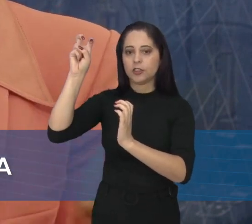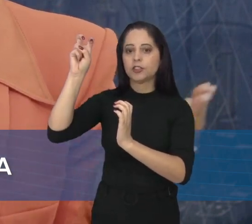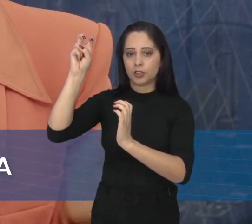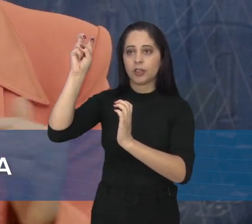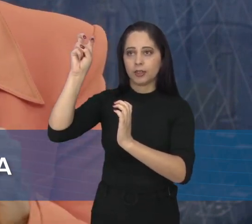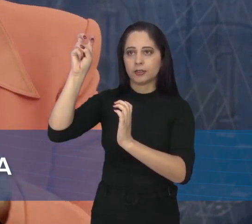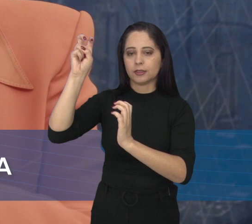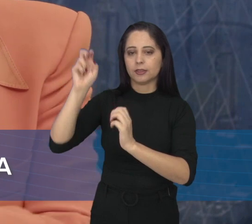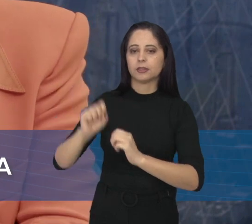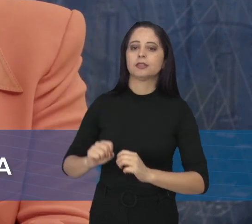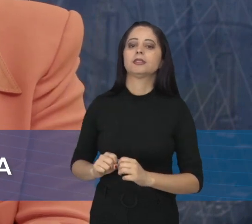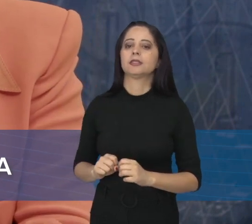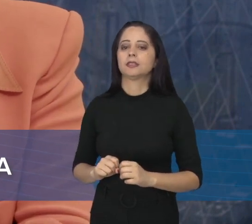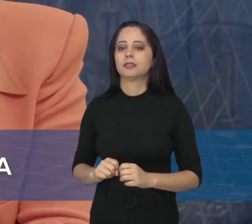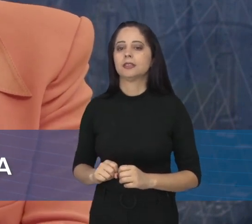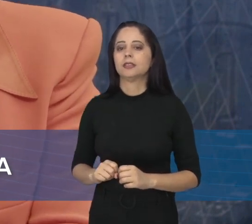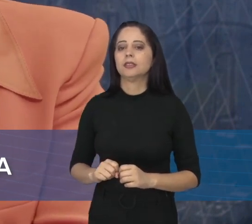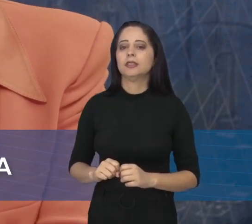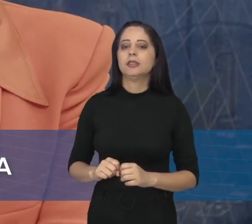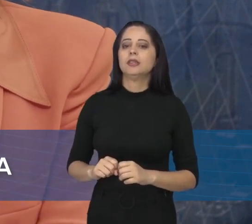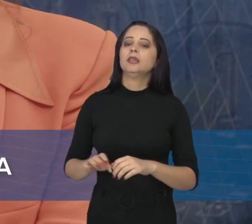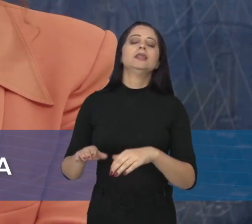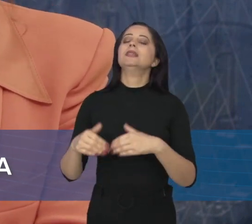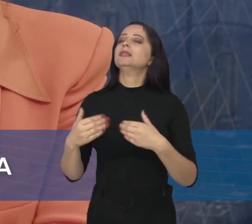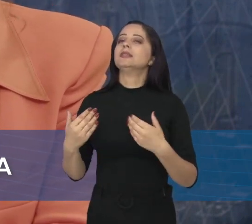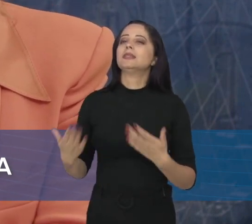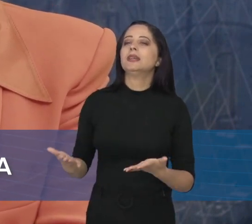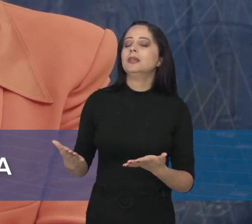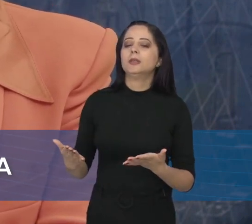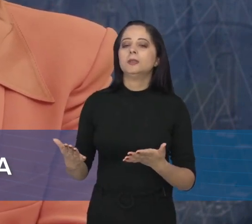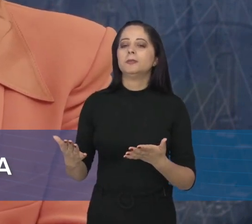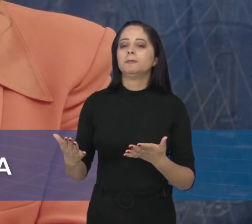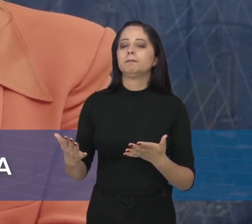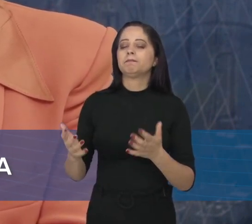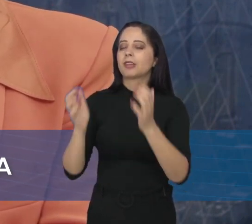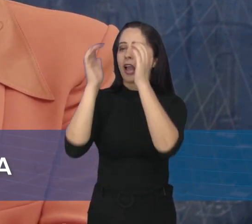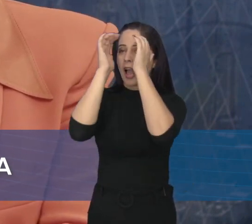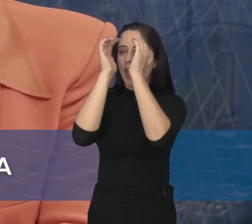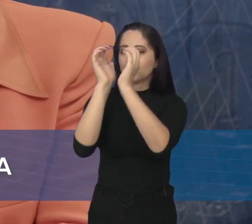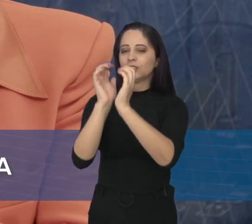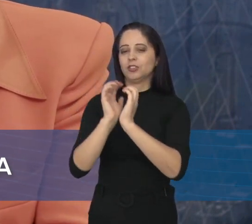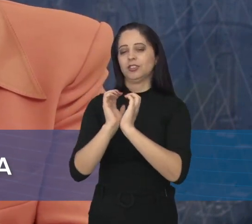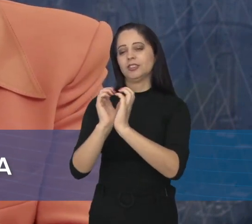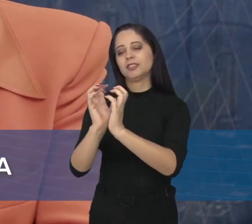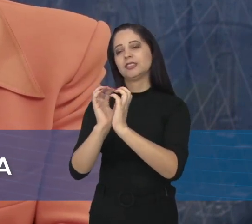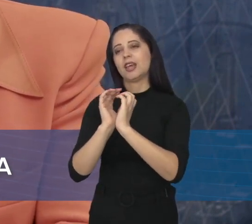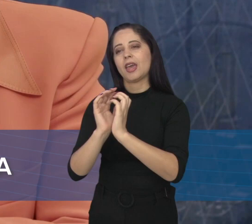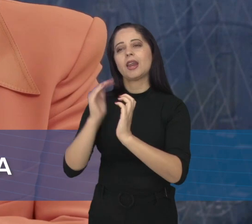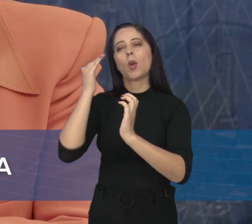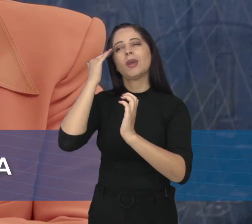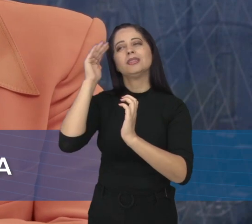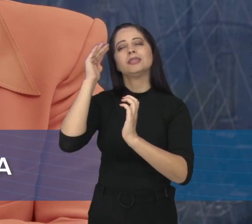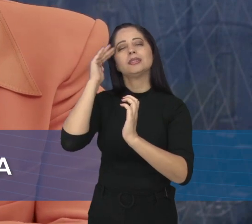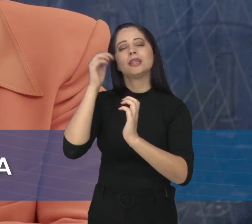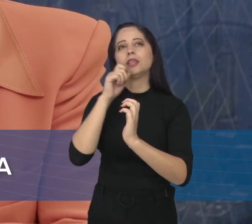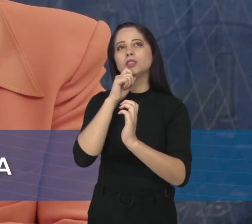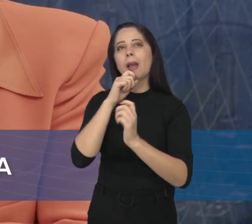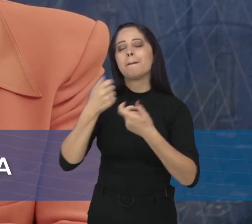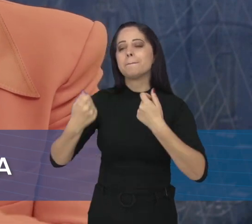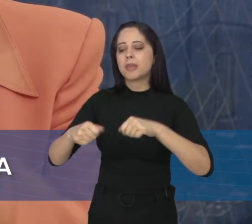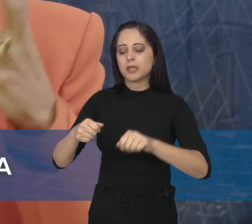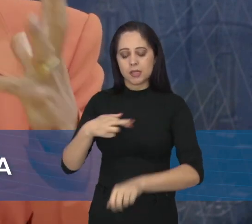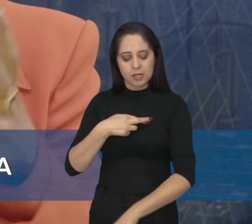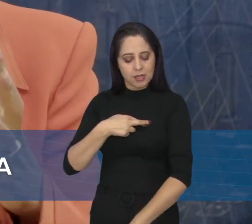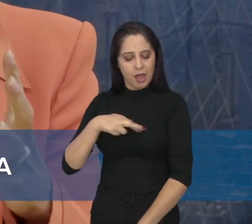além, é metafísico, como você mesmo disse. Eu acho que nesse lugar a gente entende a necessidade da